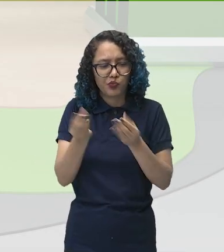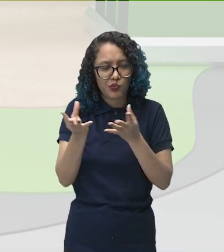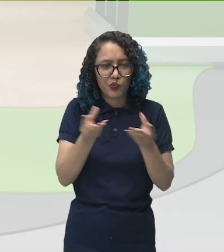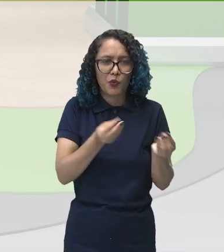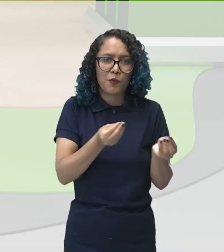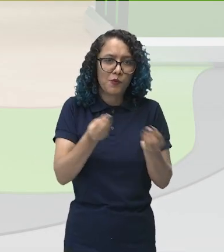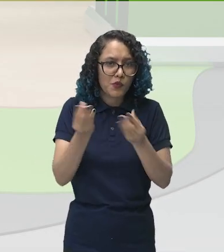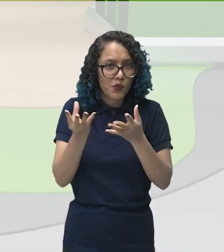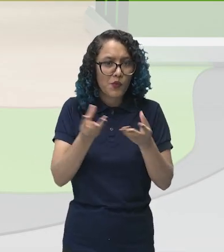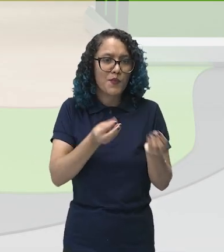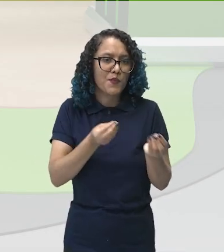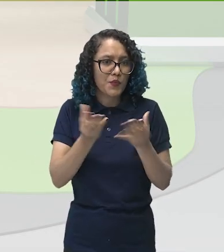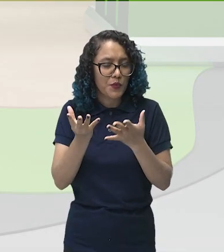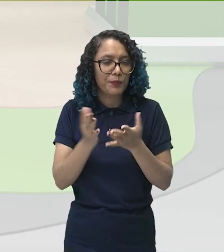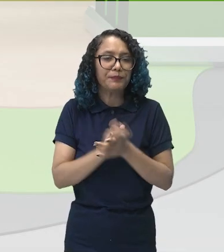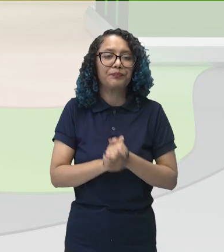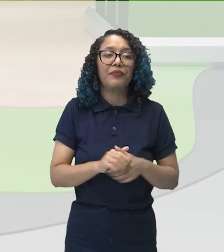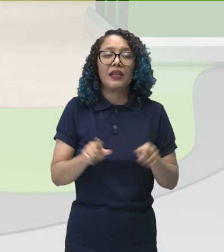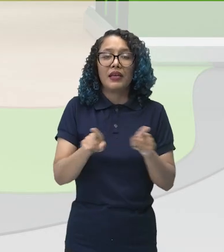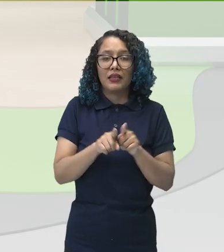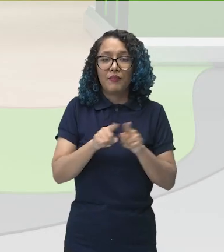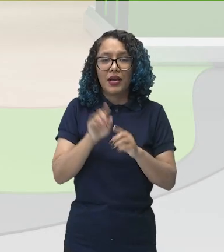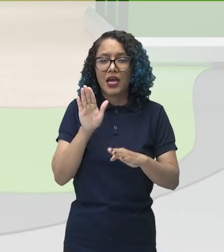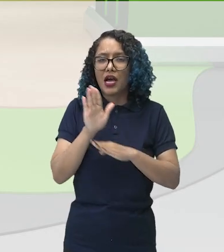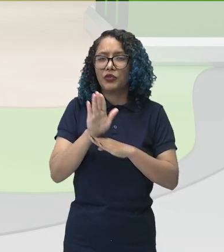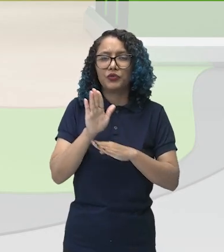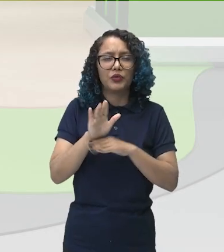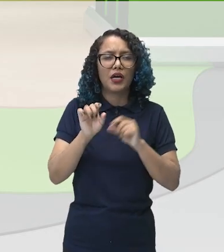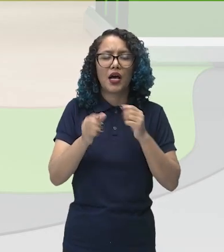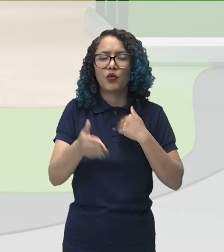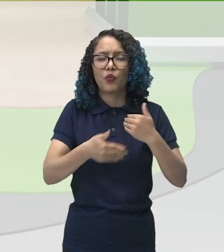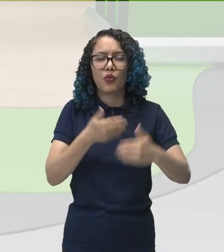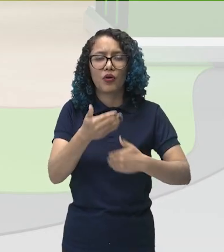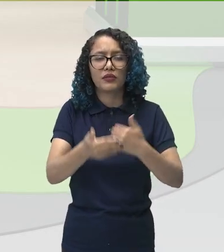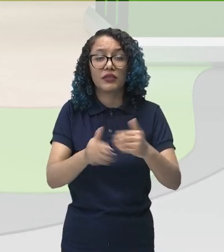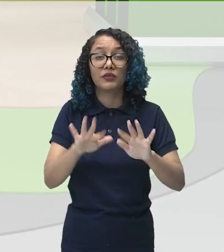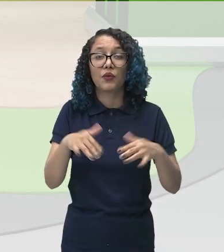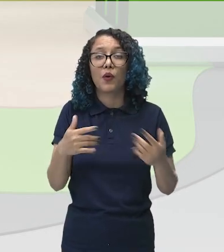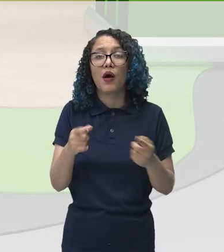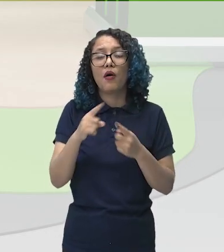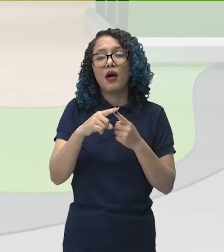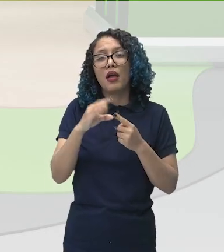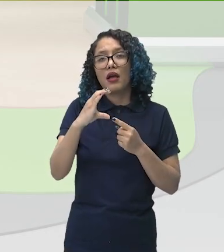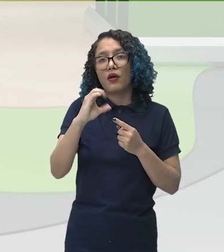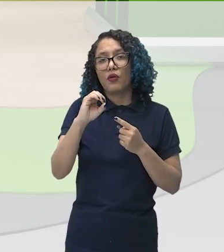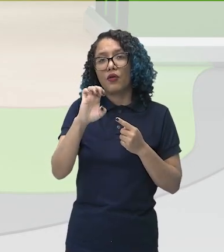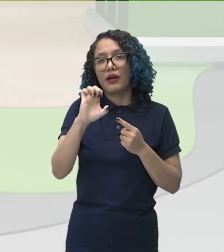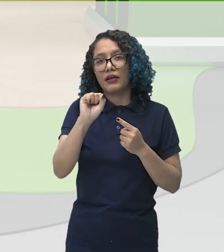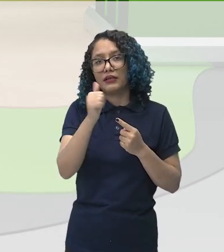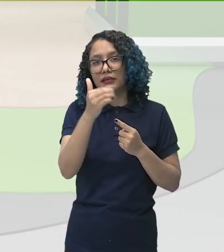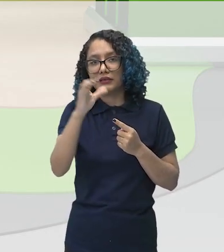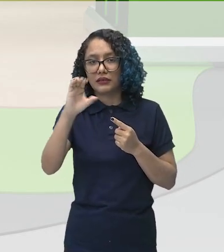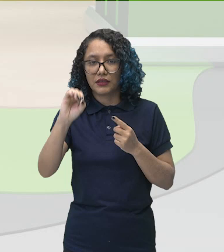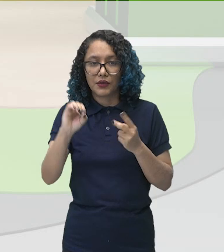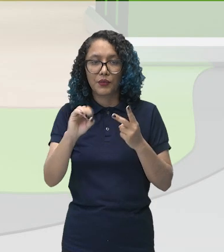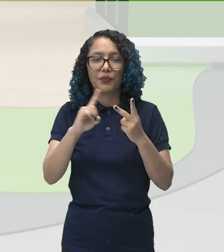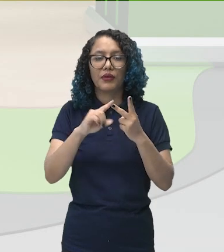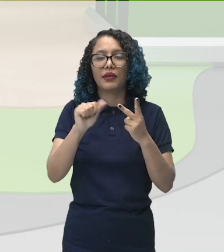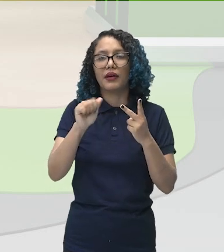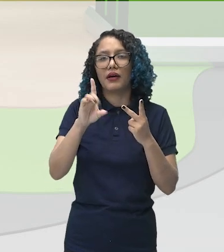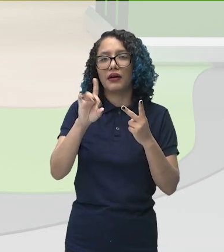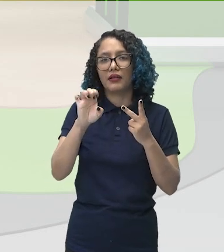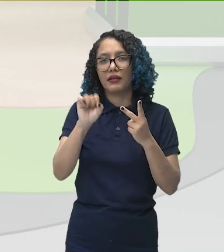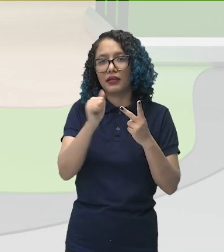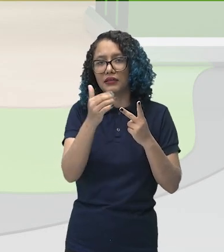resíduos. Além disso, ela vai auxiliar em um processo que a gente chama de coesão e adesão,